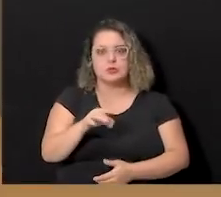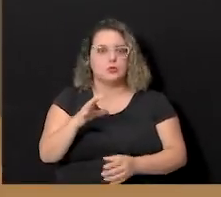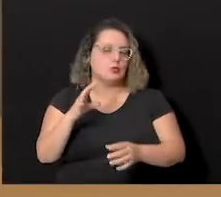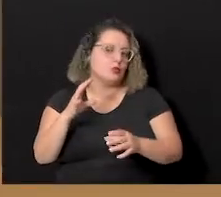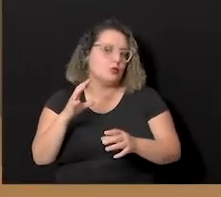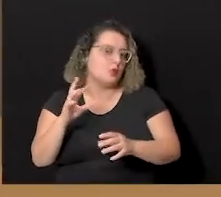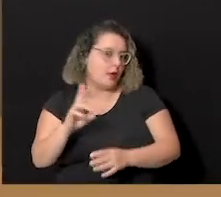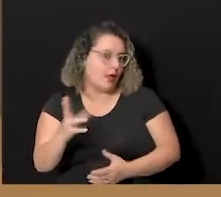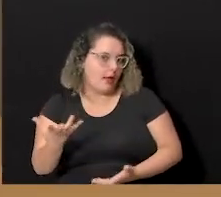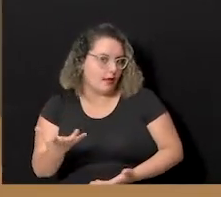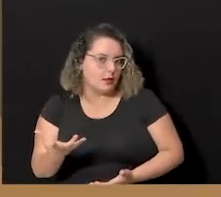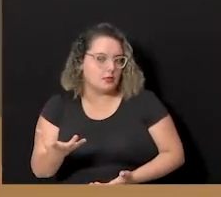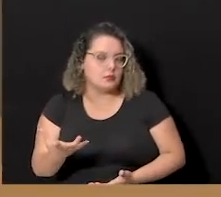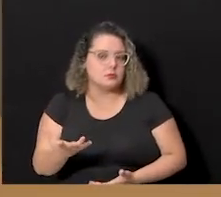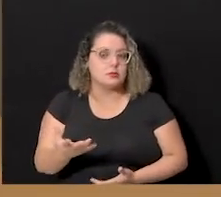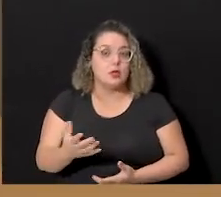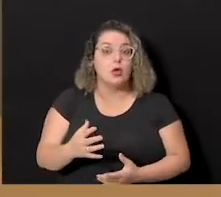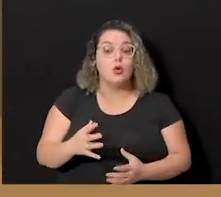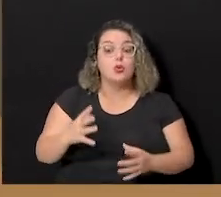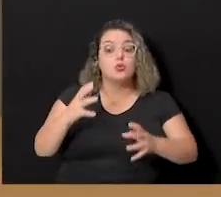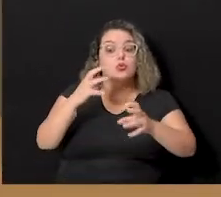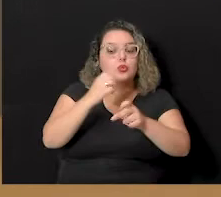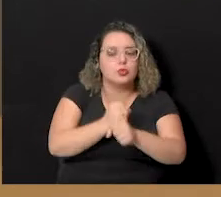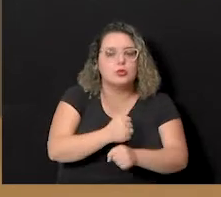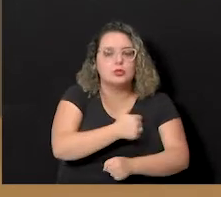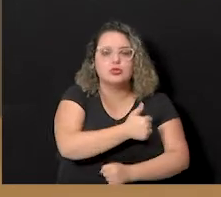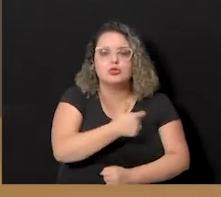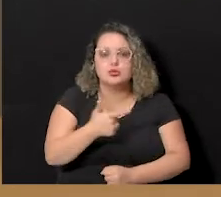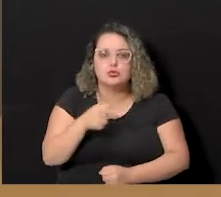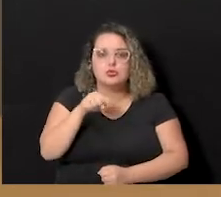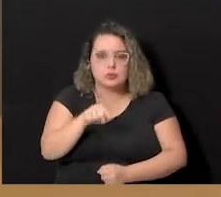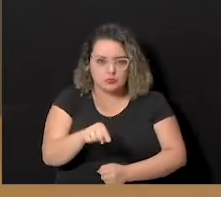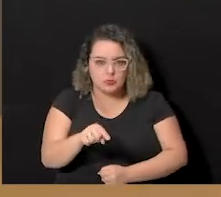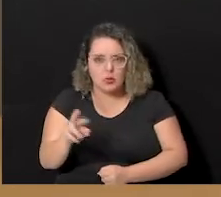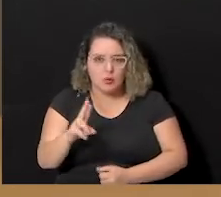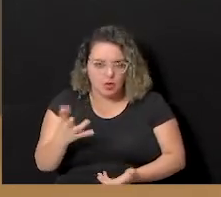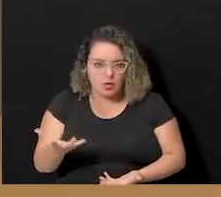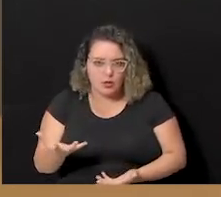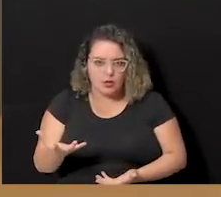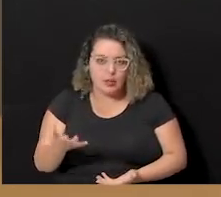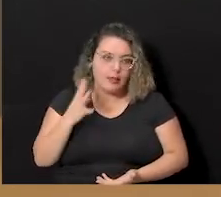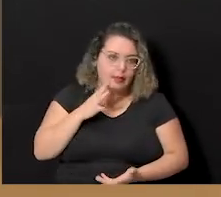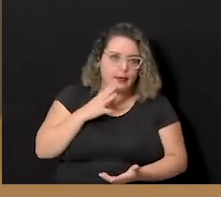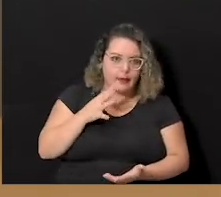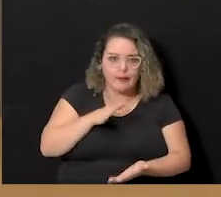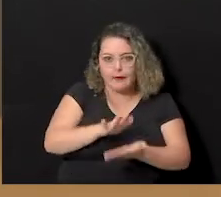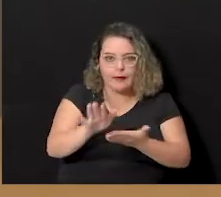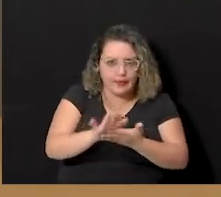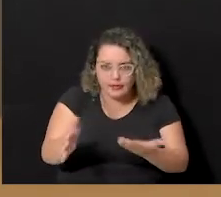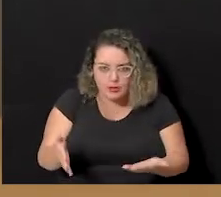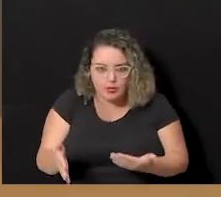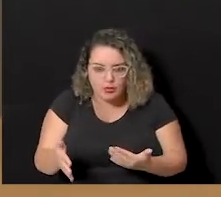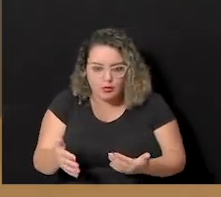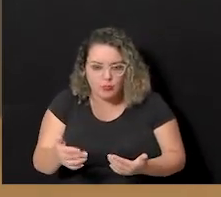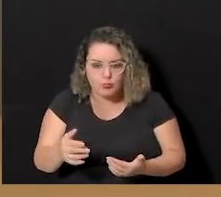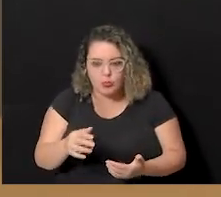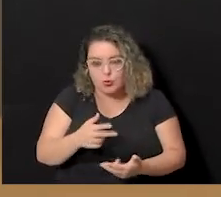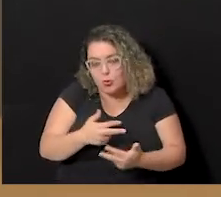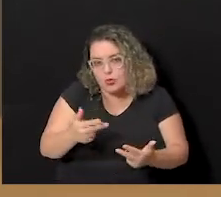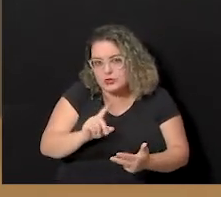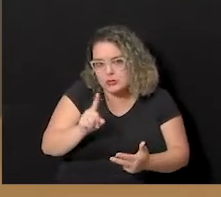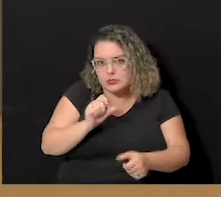fala de R$12.000 guardadinhos para imprevistos. É legal gastar com imprevistos? Não, ninguém fica quer. feliz. Mas